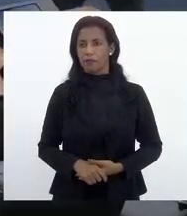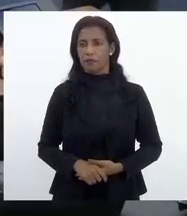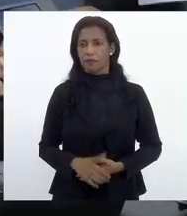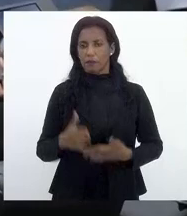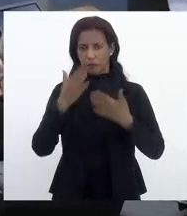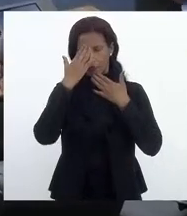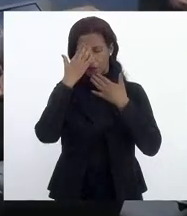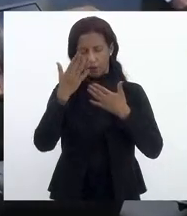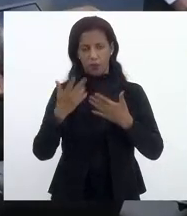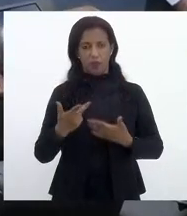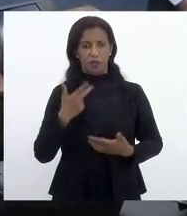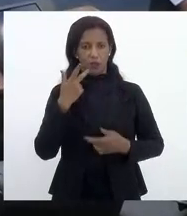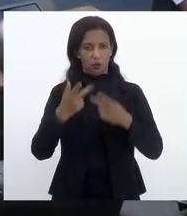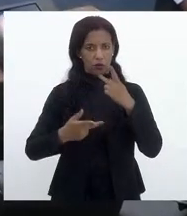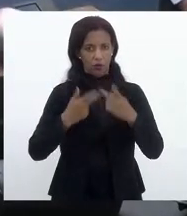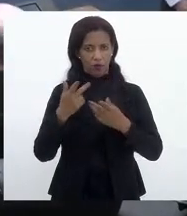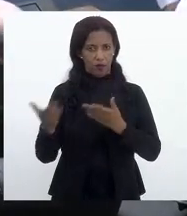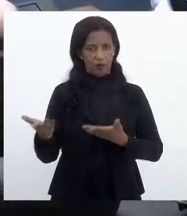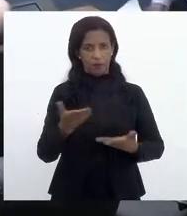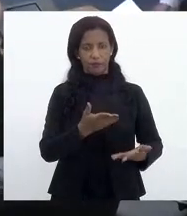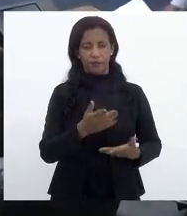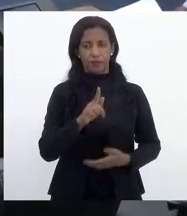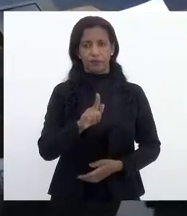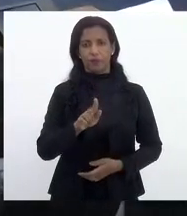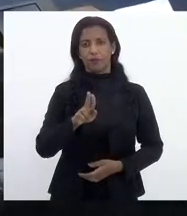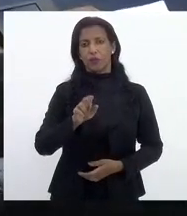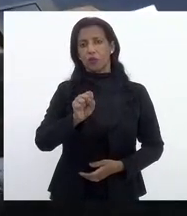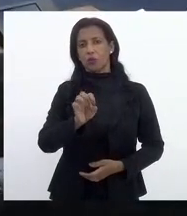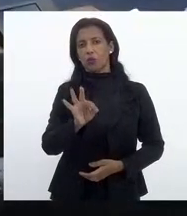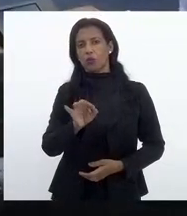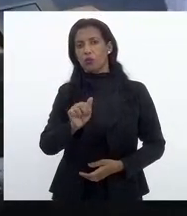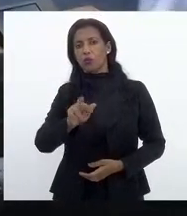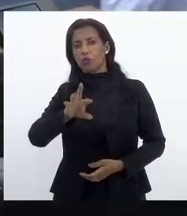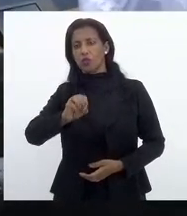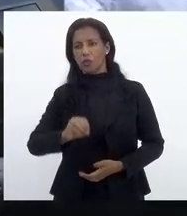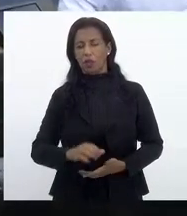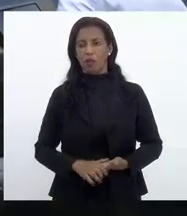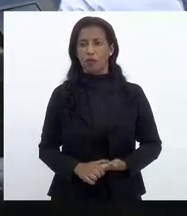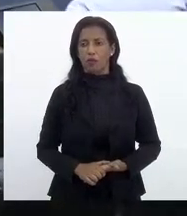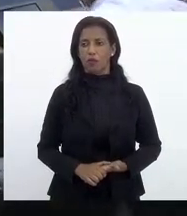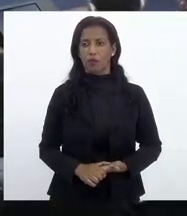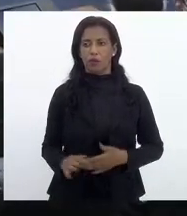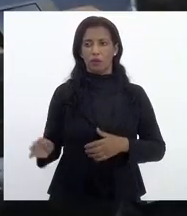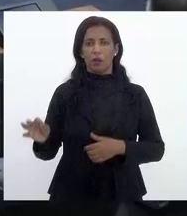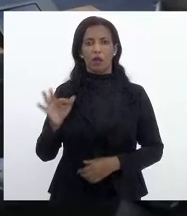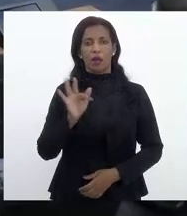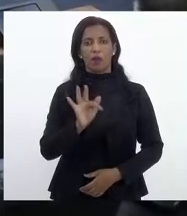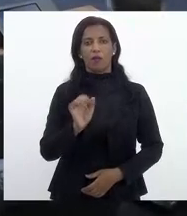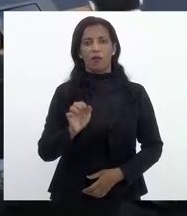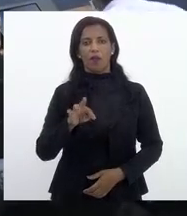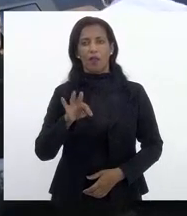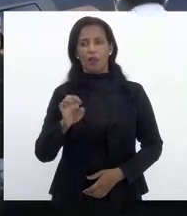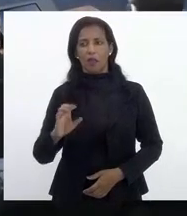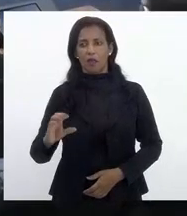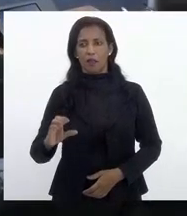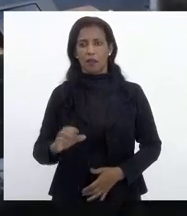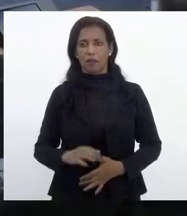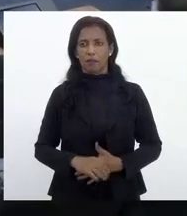agradecendo suas palavras passo a palavra para o senhor Gustavo do Nascimento Lopes da Faetec ande